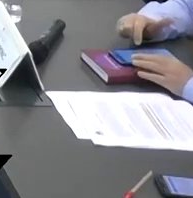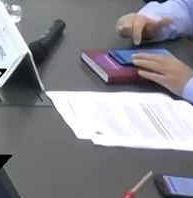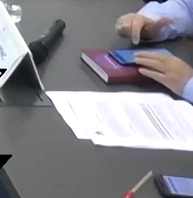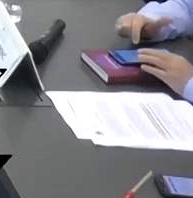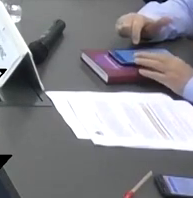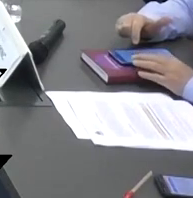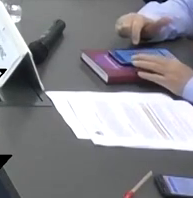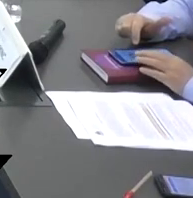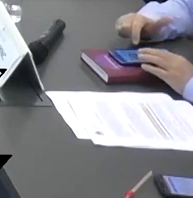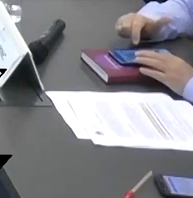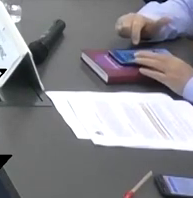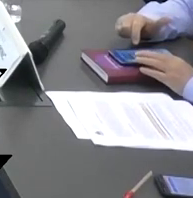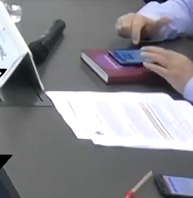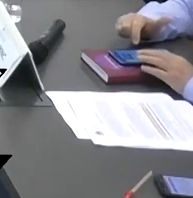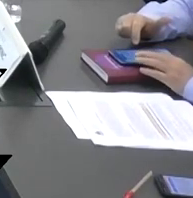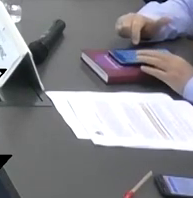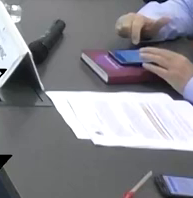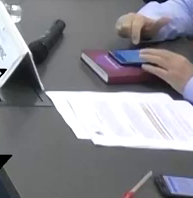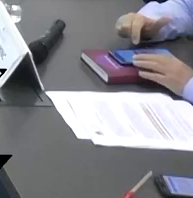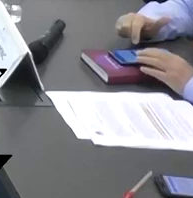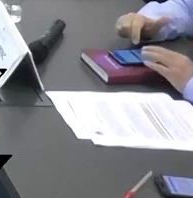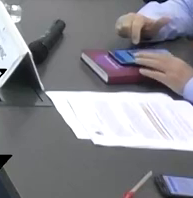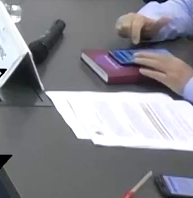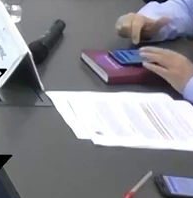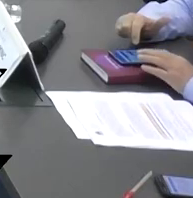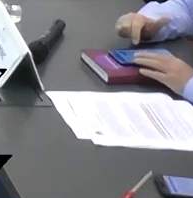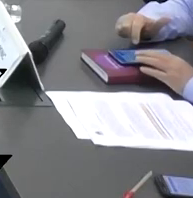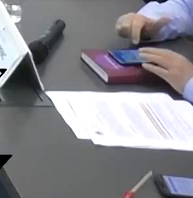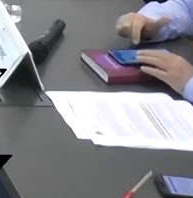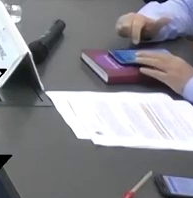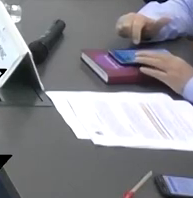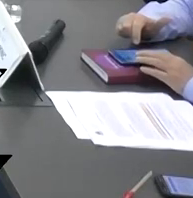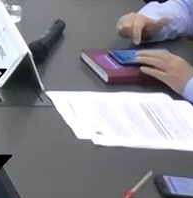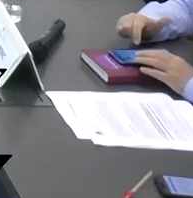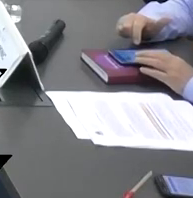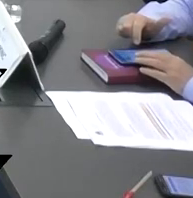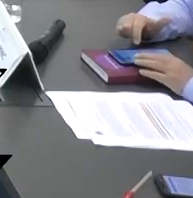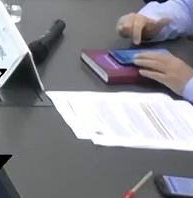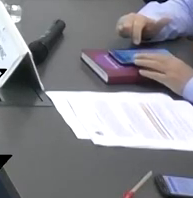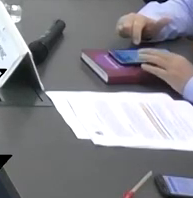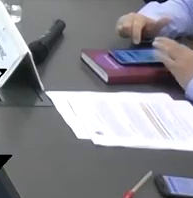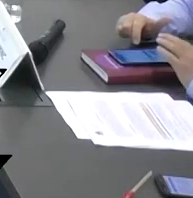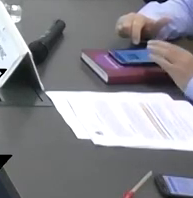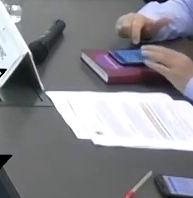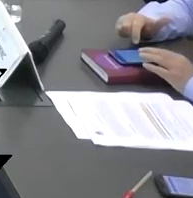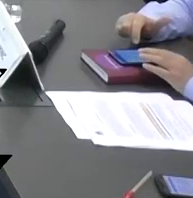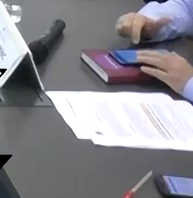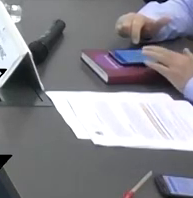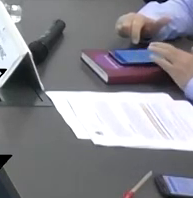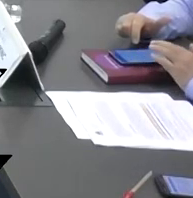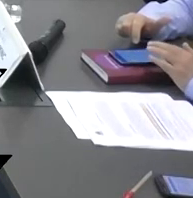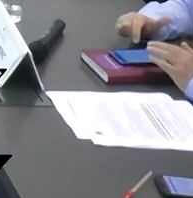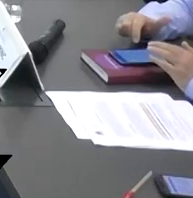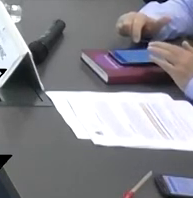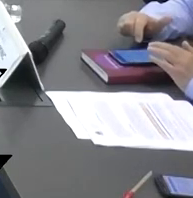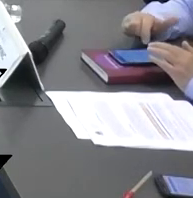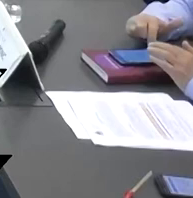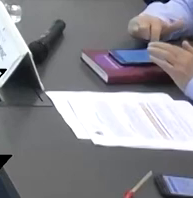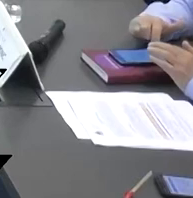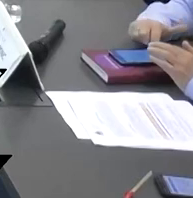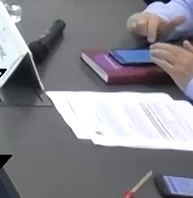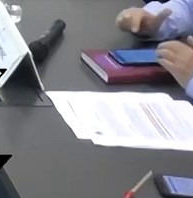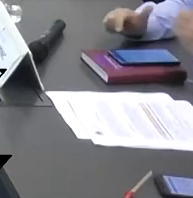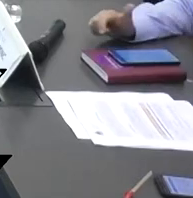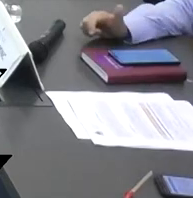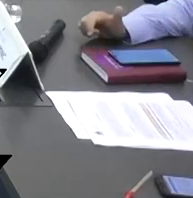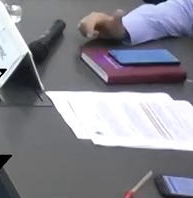decreto com essa arguição de que é ele estaria criando regras Gerais e não específicas nós causaremos